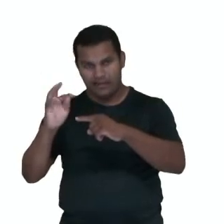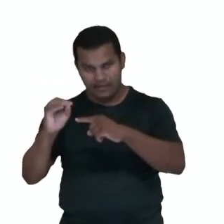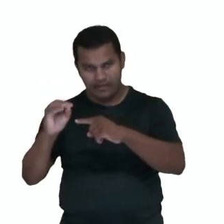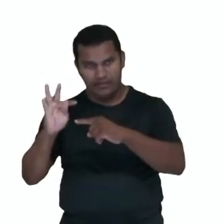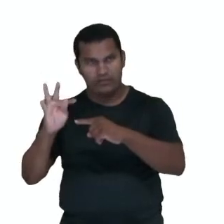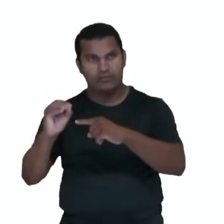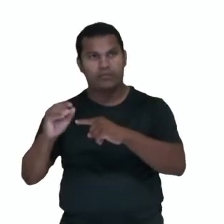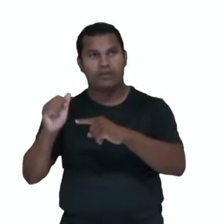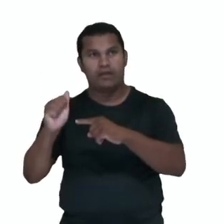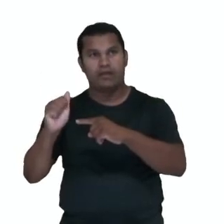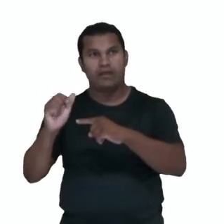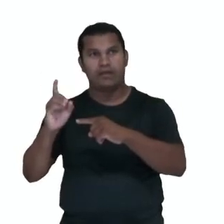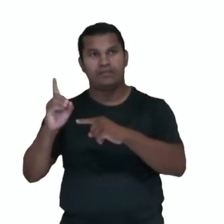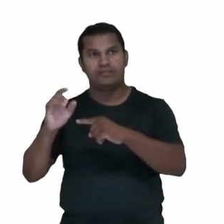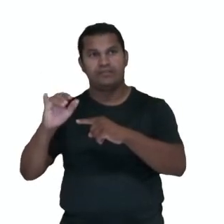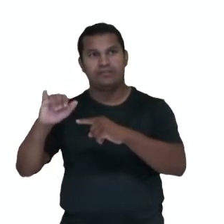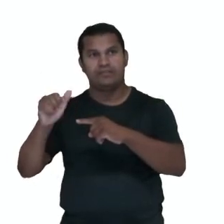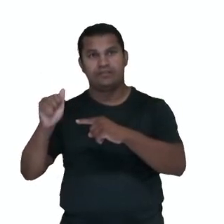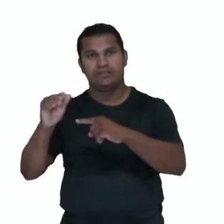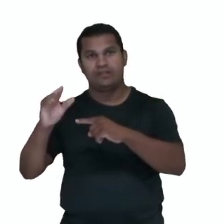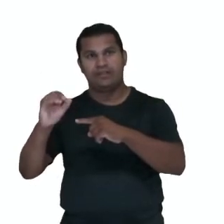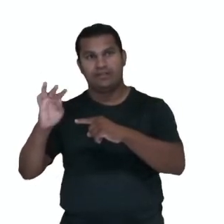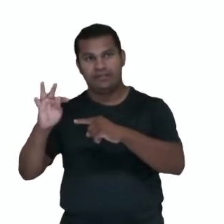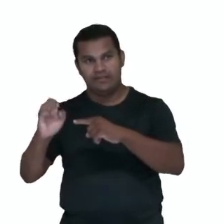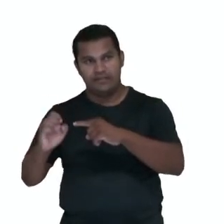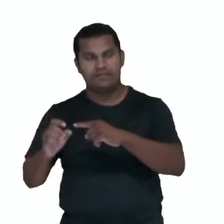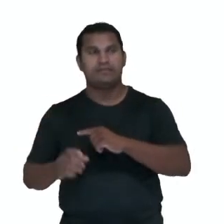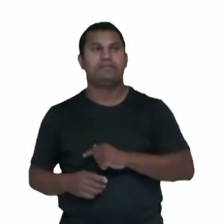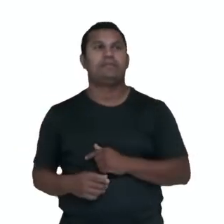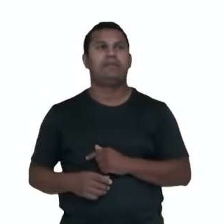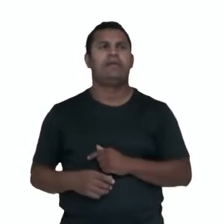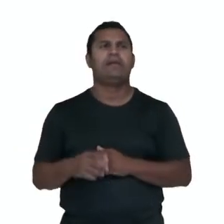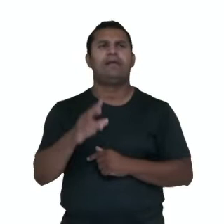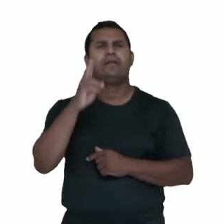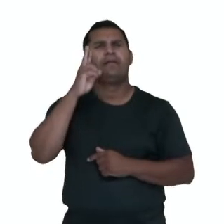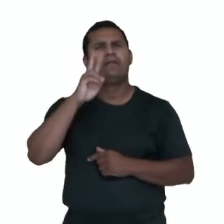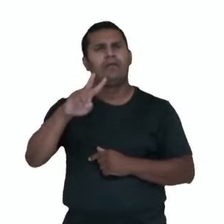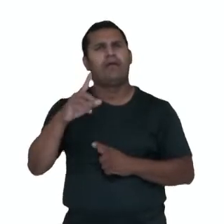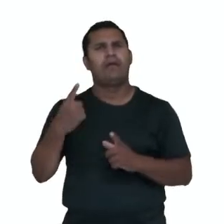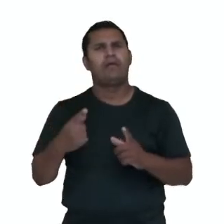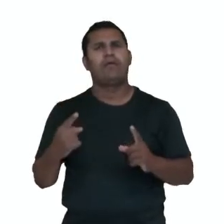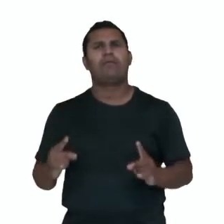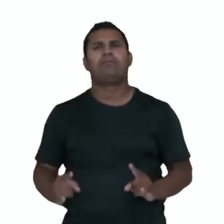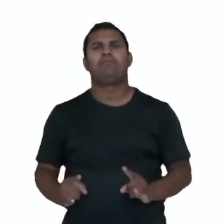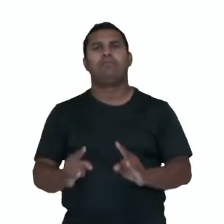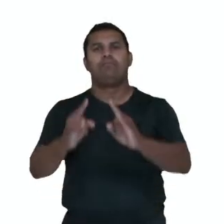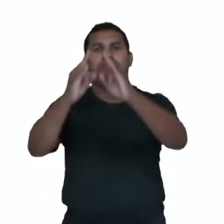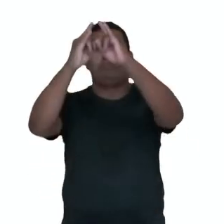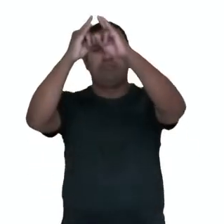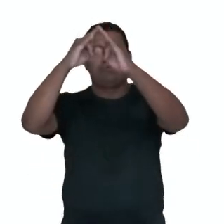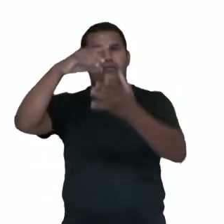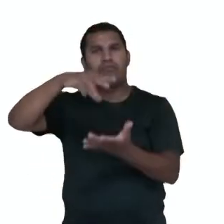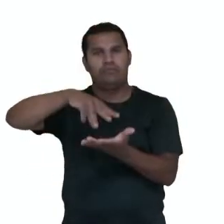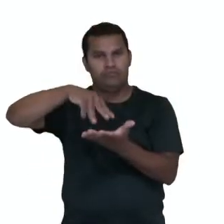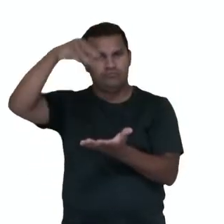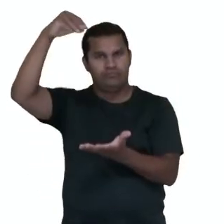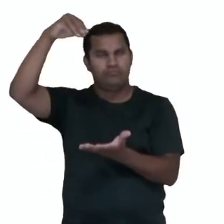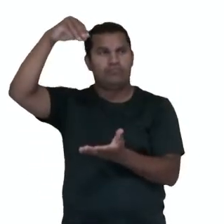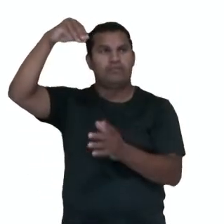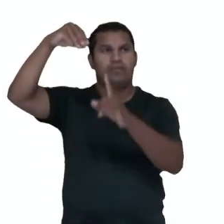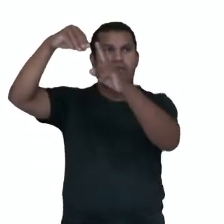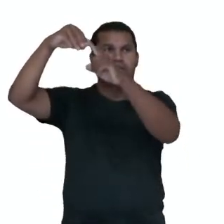modelo matemático, nós teríamos que usar aí o cosseno como fórmula para resolução